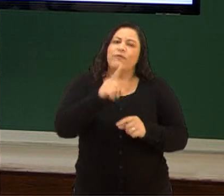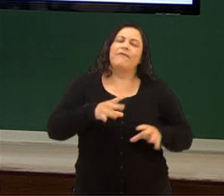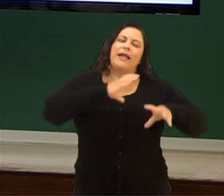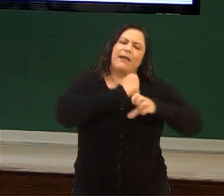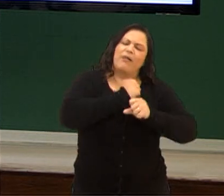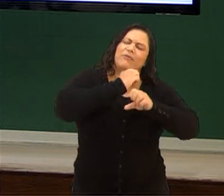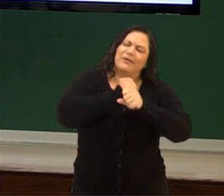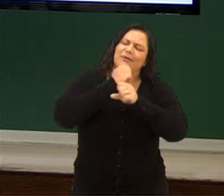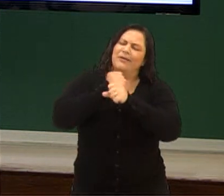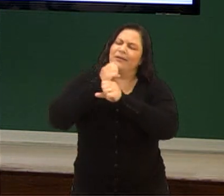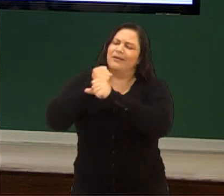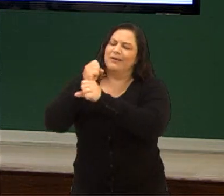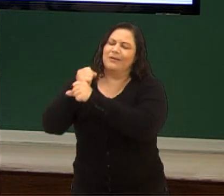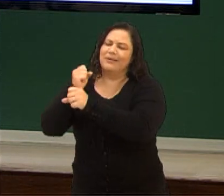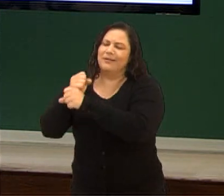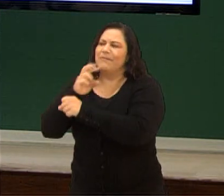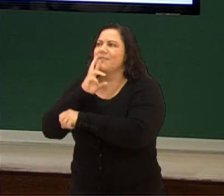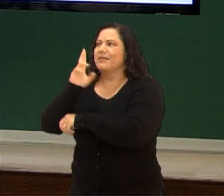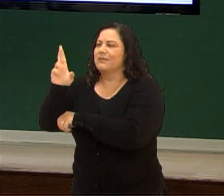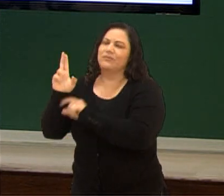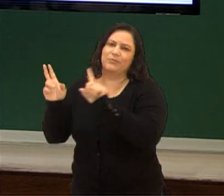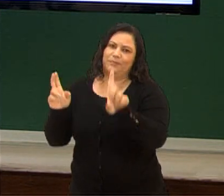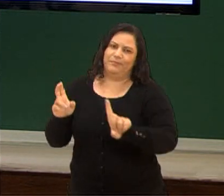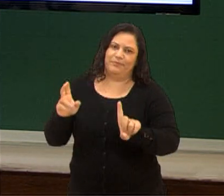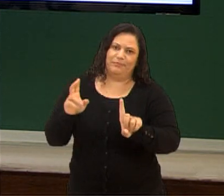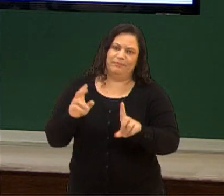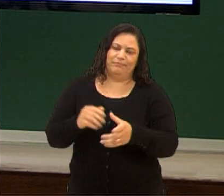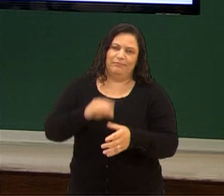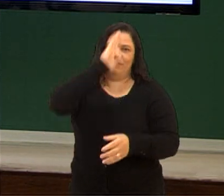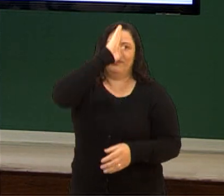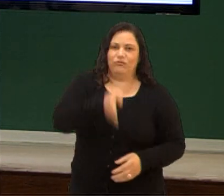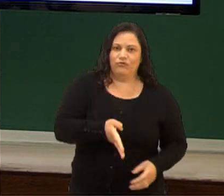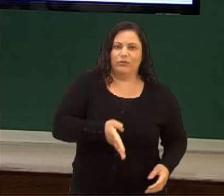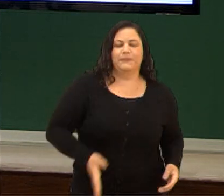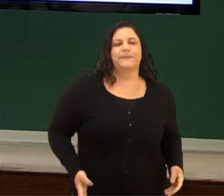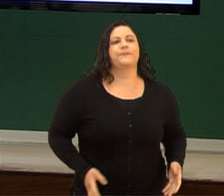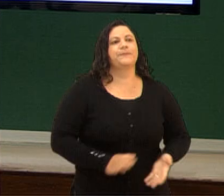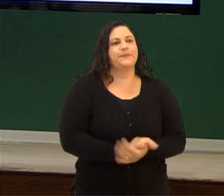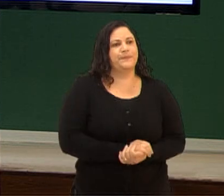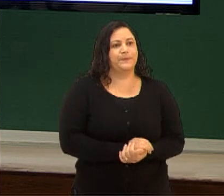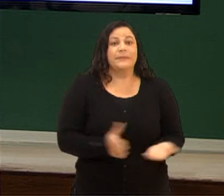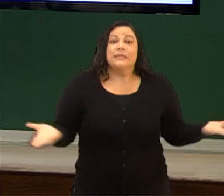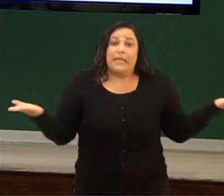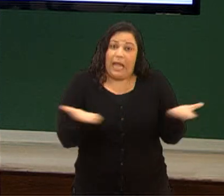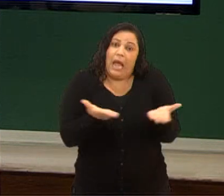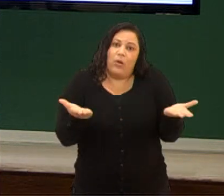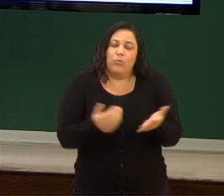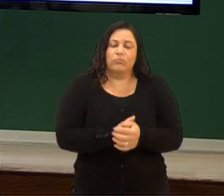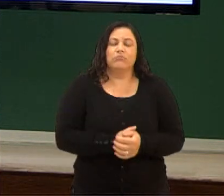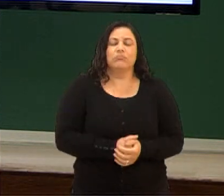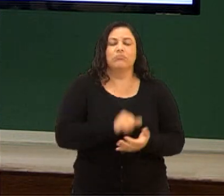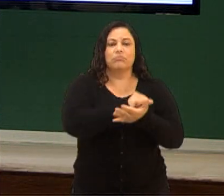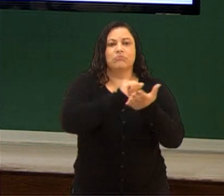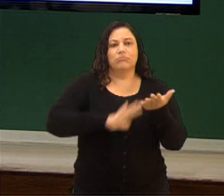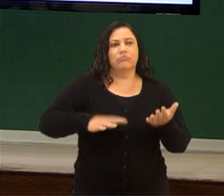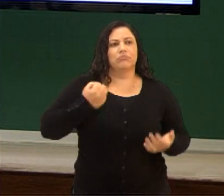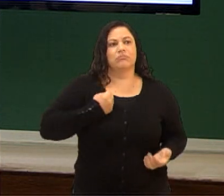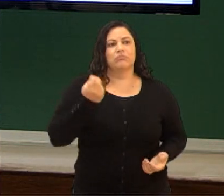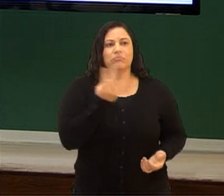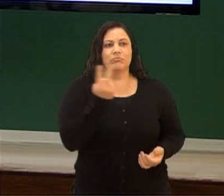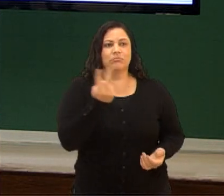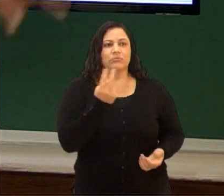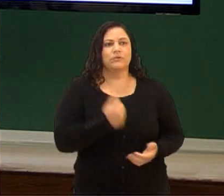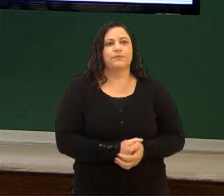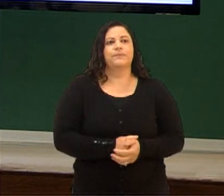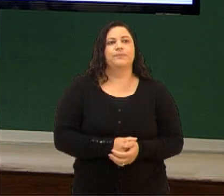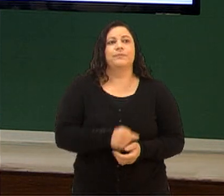não, beleza? Então, maravilha. Pessoal, o que eu faço agora? Agora, já que ele falou, isso significa que A